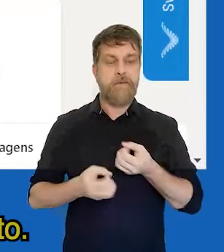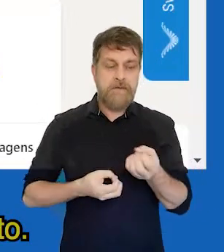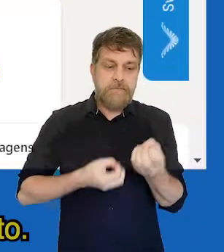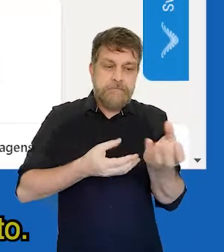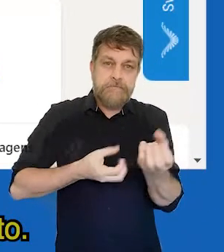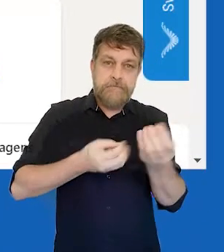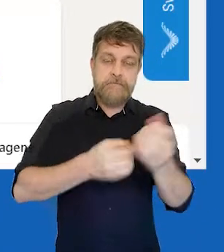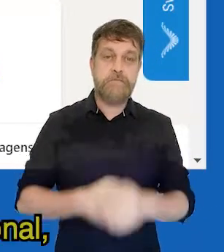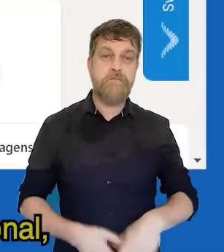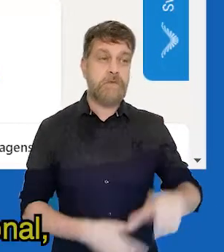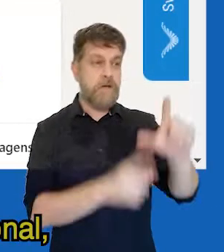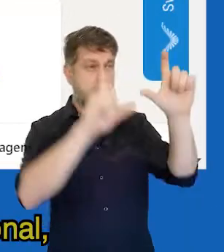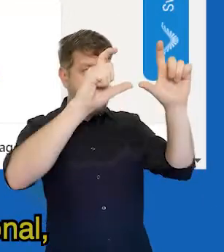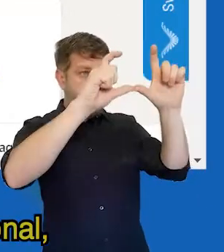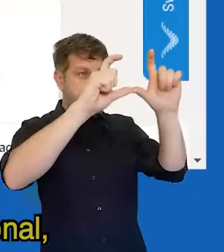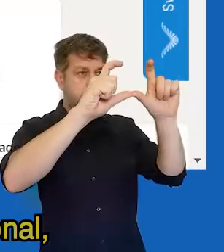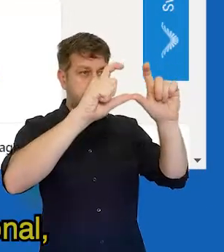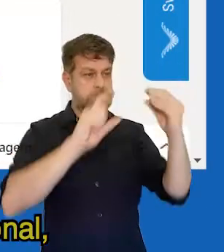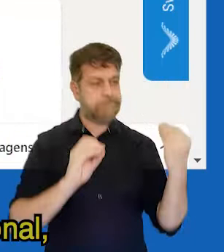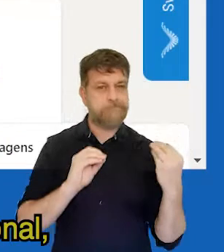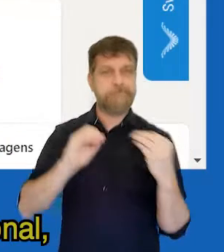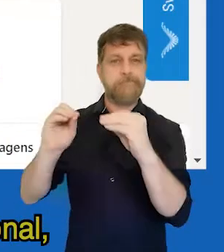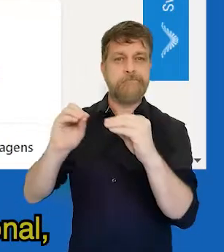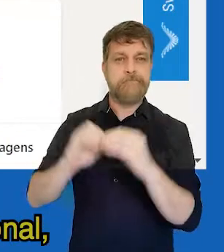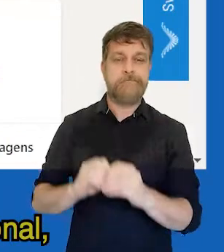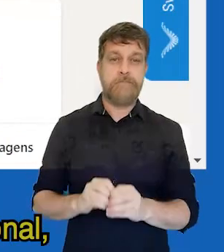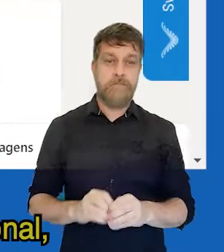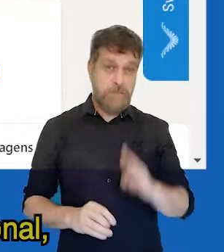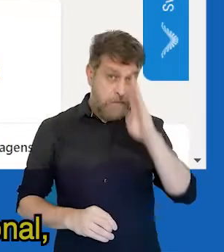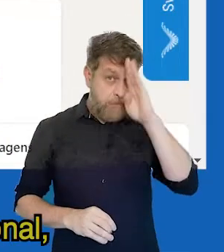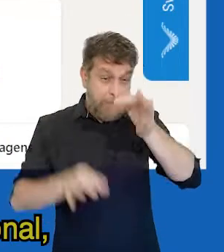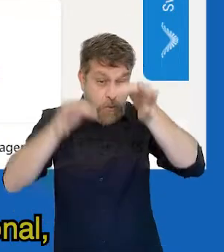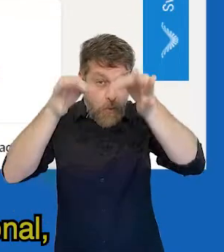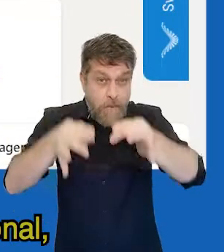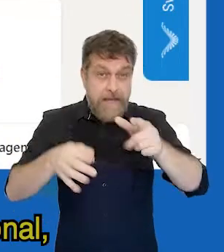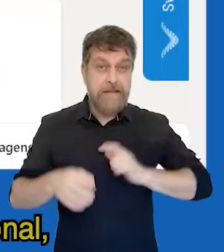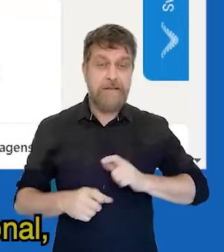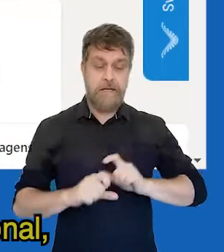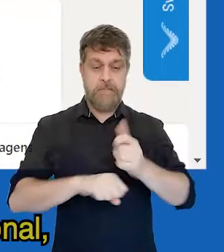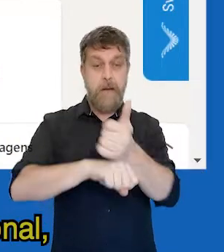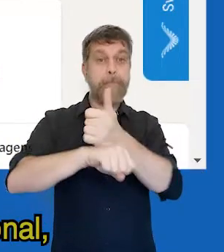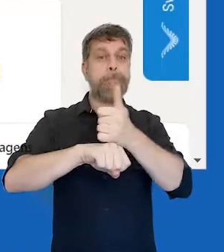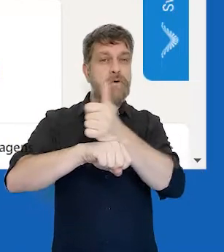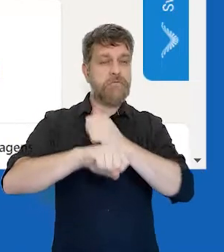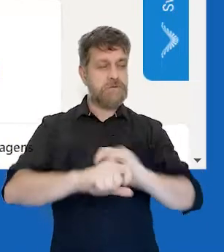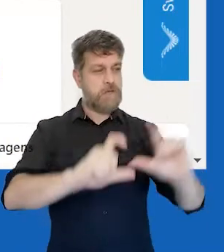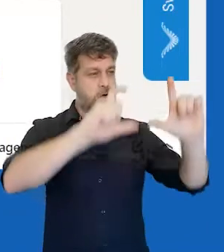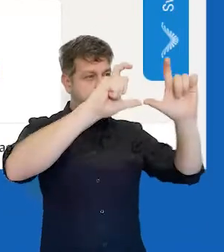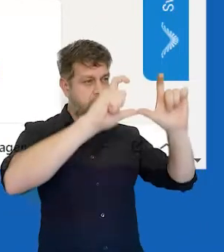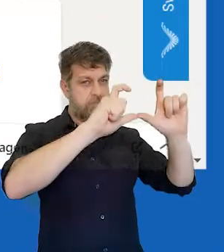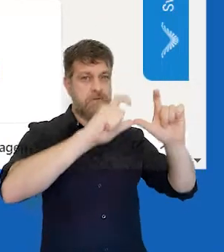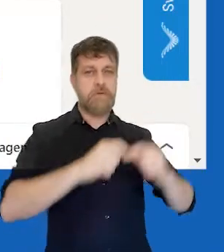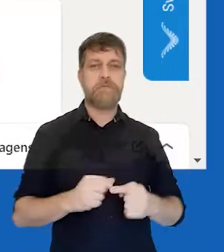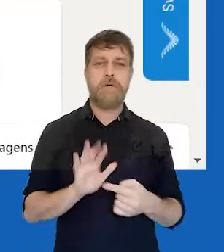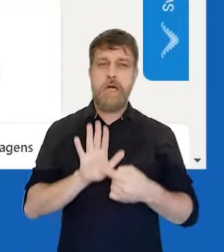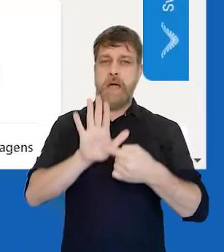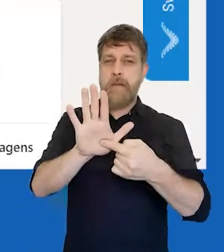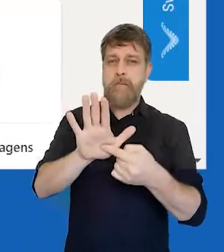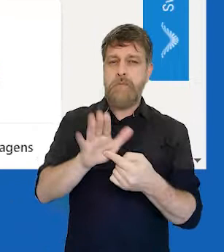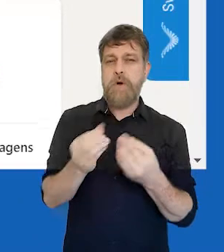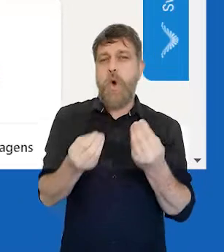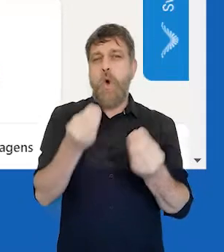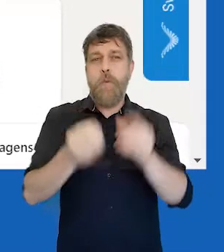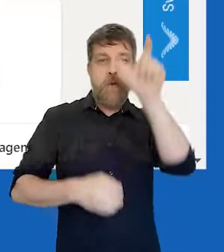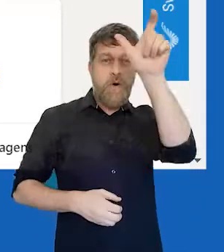vocês é a foto foto do perfil no Linkedin o ideal sempre vocês utilizar em alguma foto mais profissional a foto que relata em